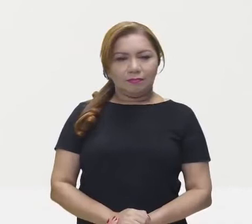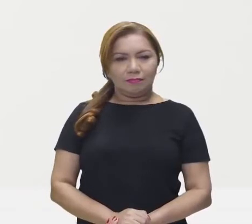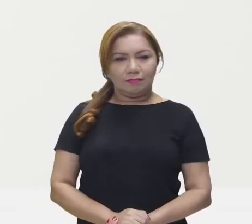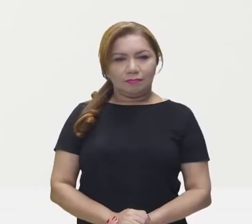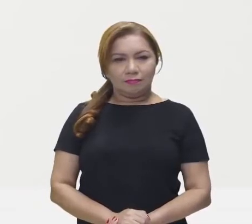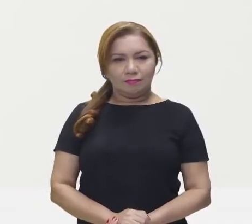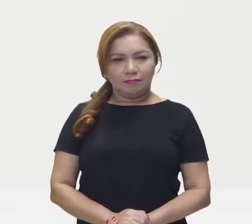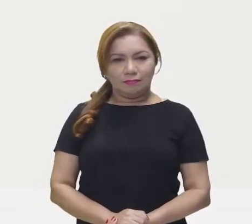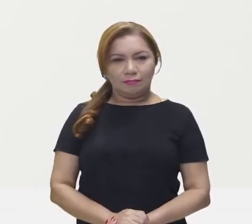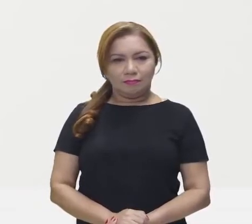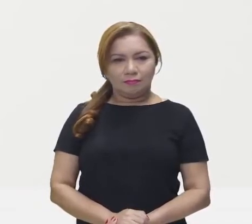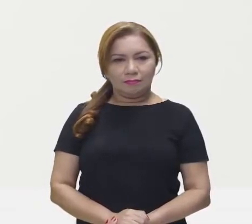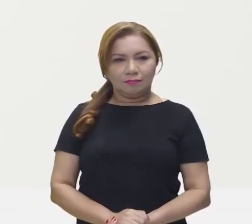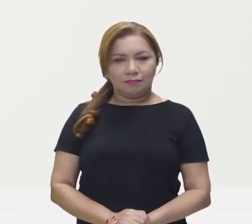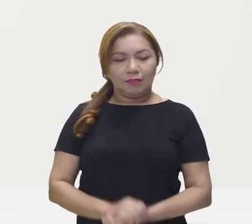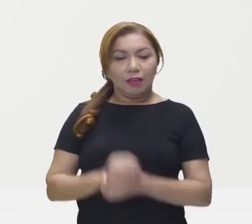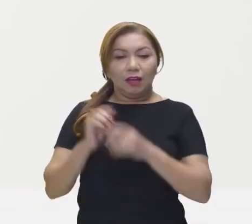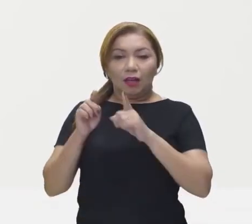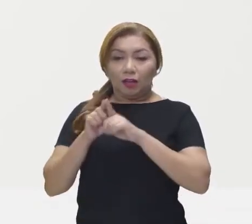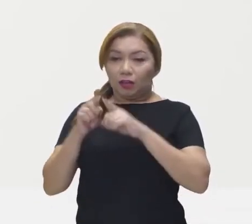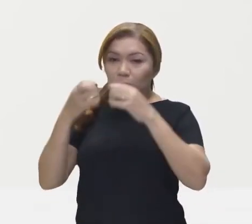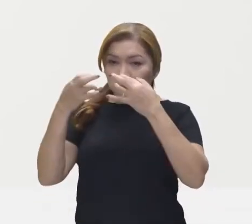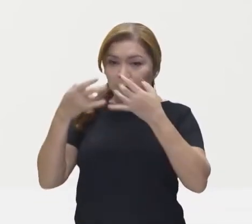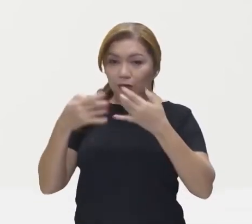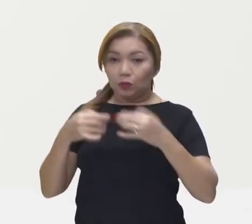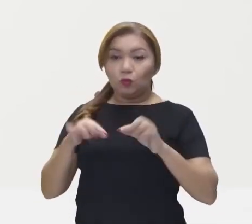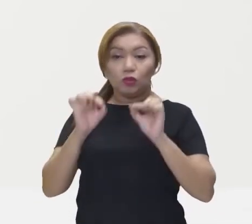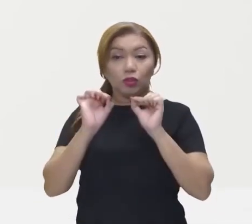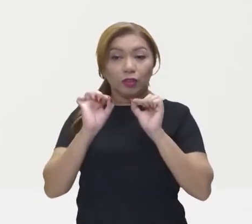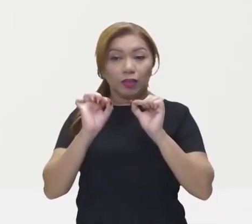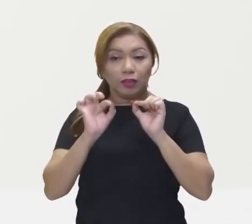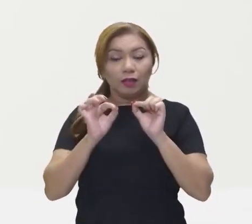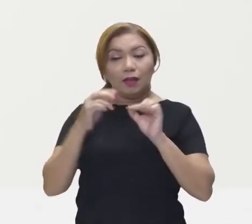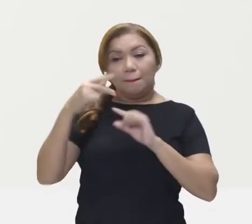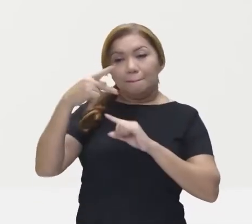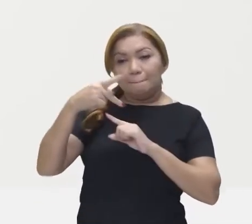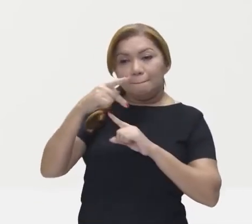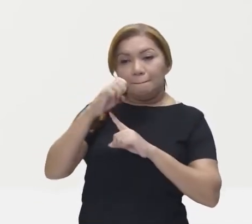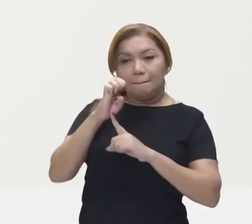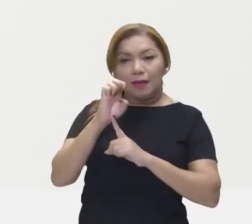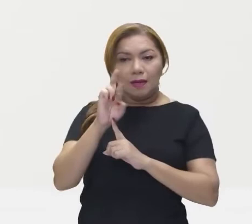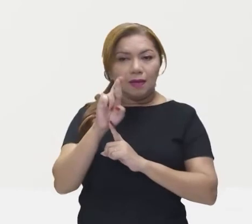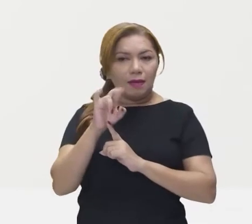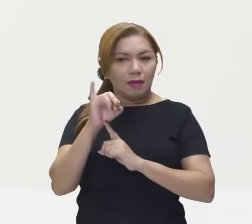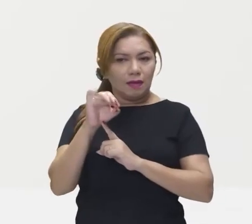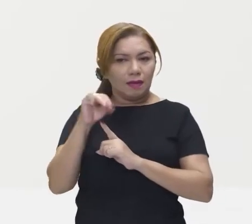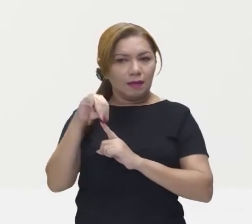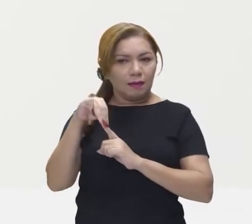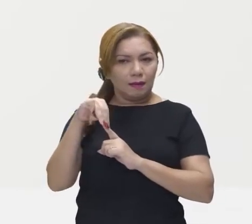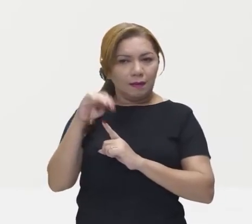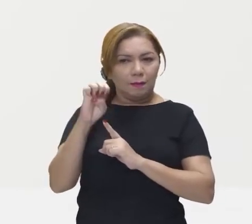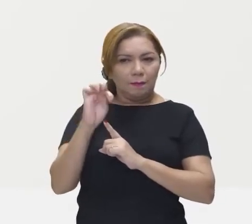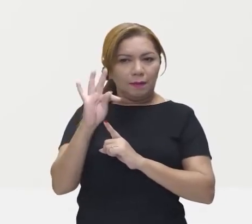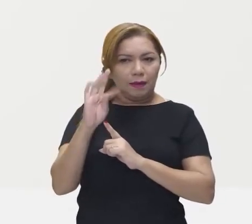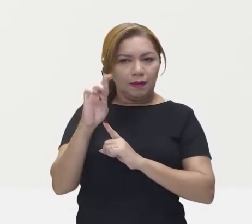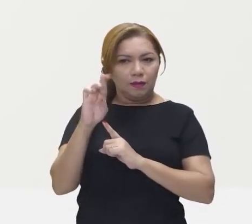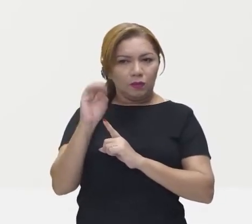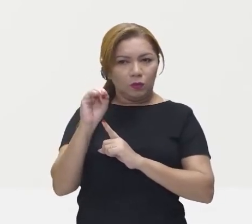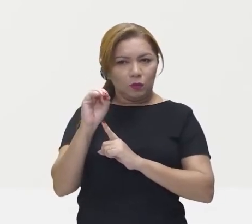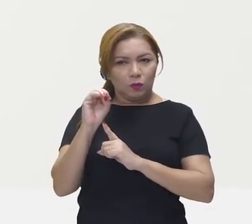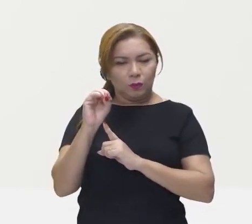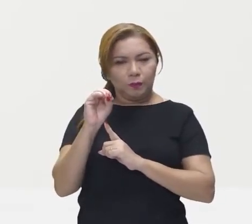metros. Estou falando de perímetro. Vamos para o próximo. Veja só que agora nós dividimos ele